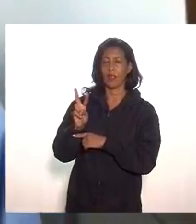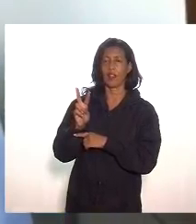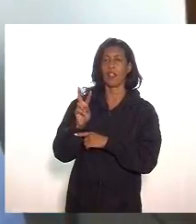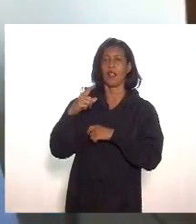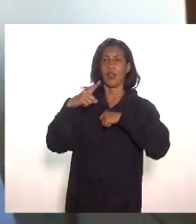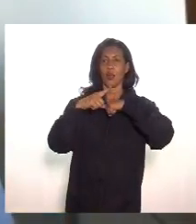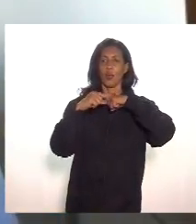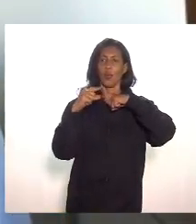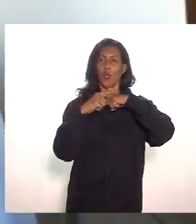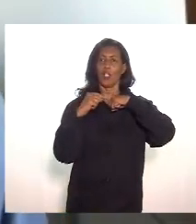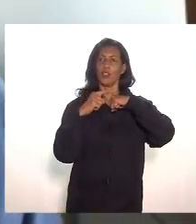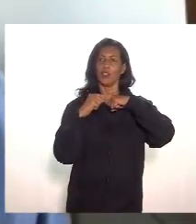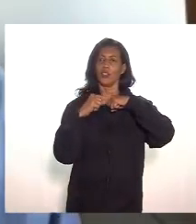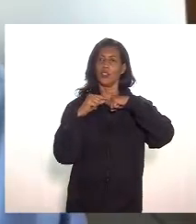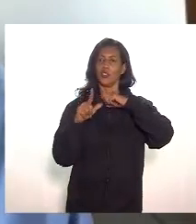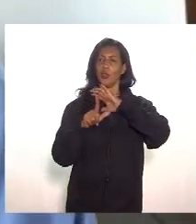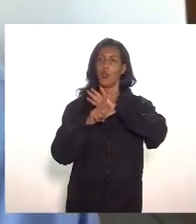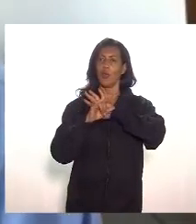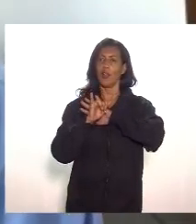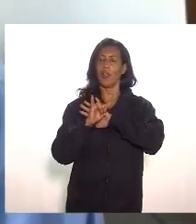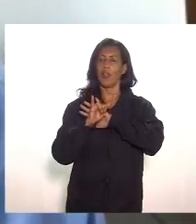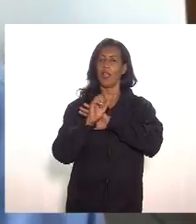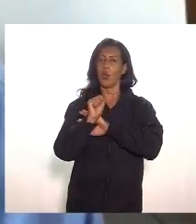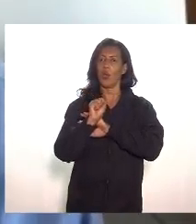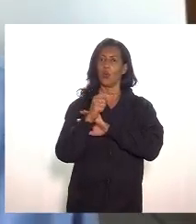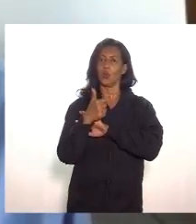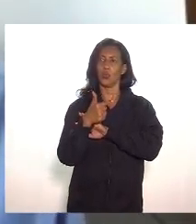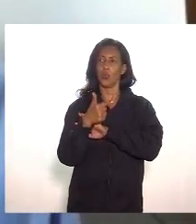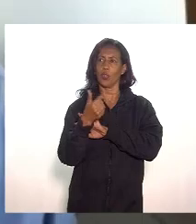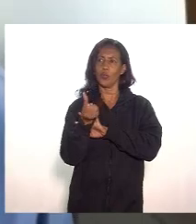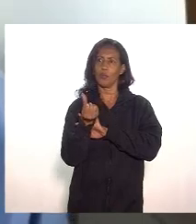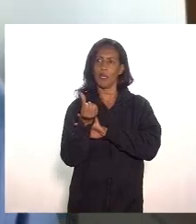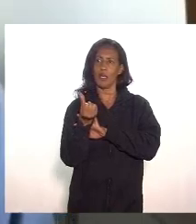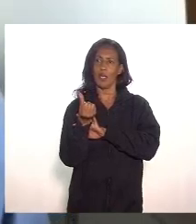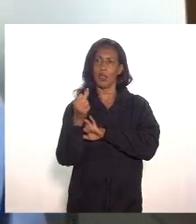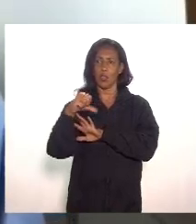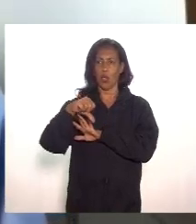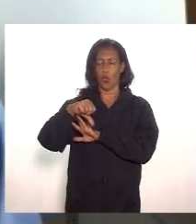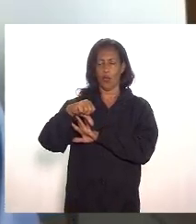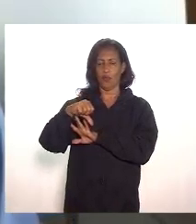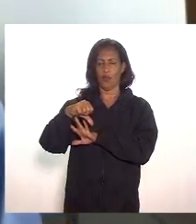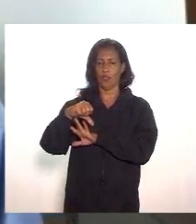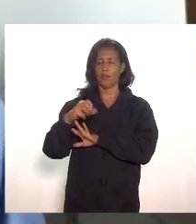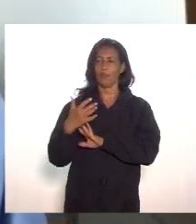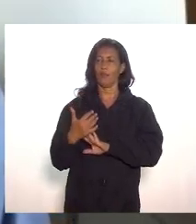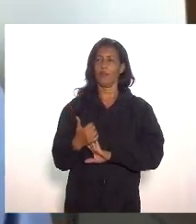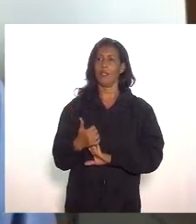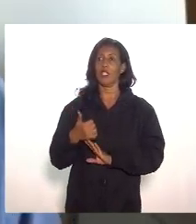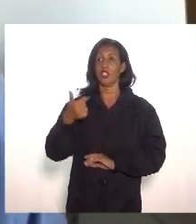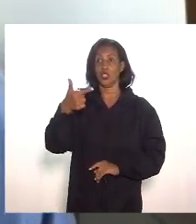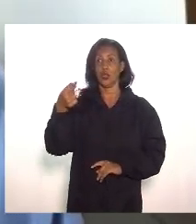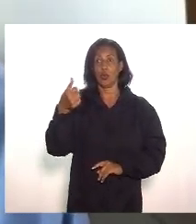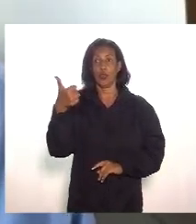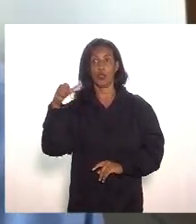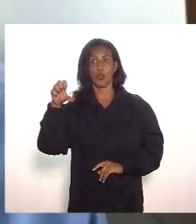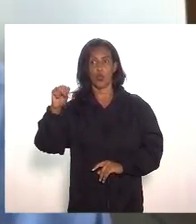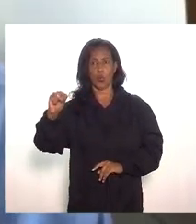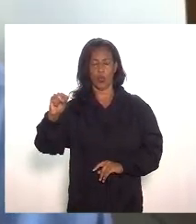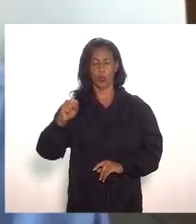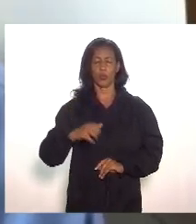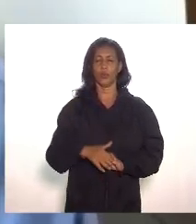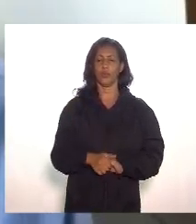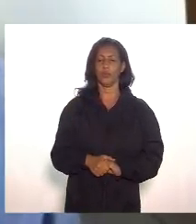do artigo 5º da Lei 8.269 de 18, conforme disposto na Lei 8.426 de